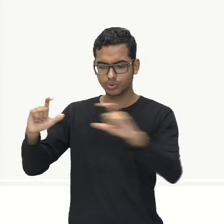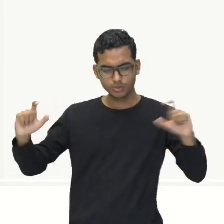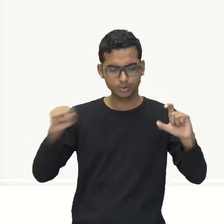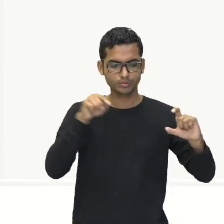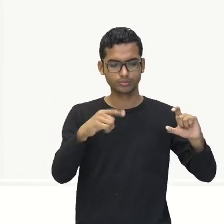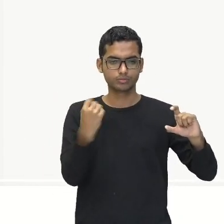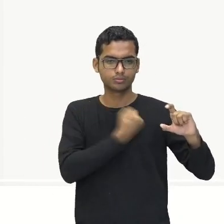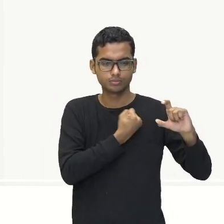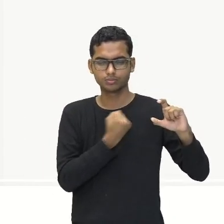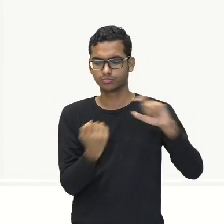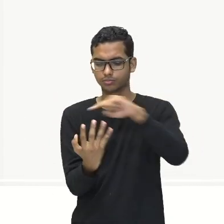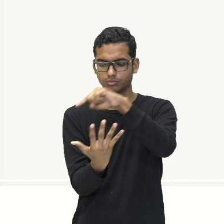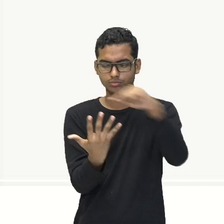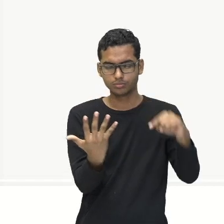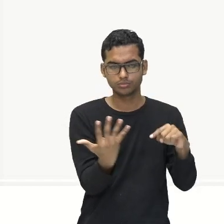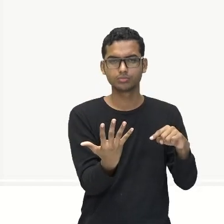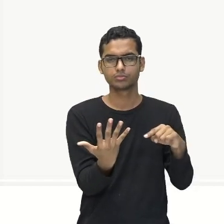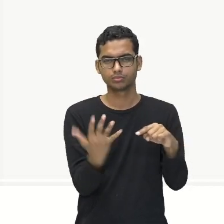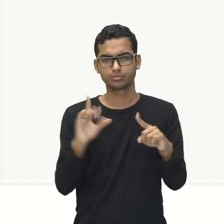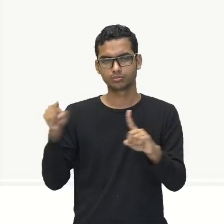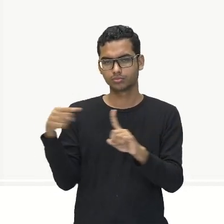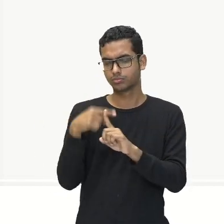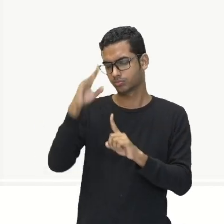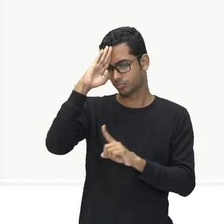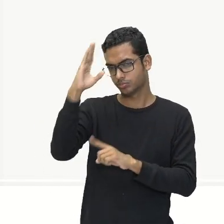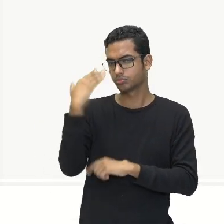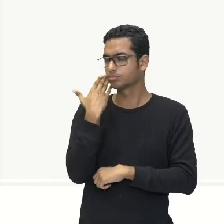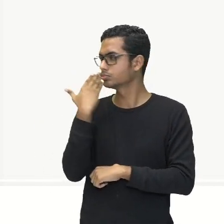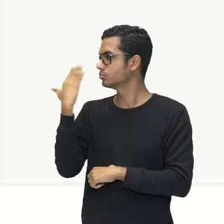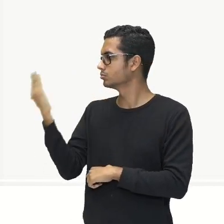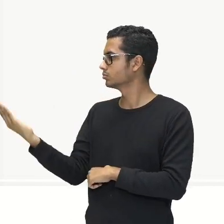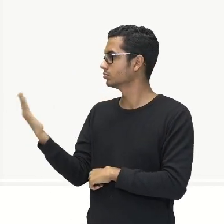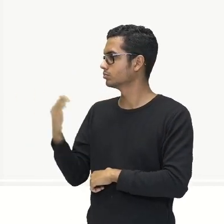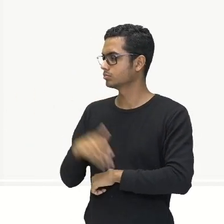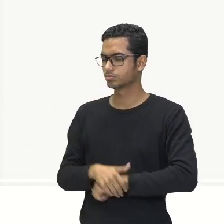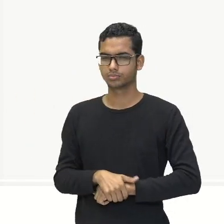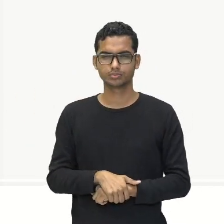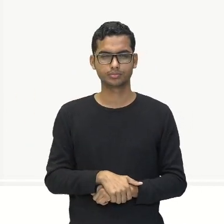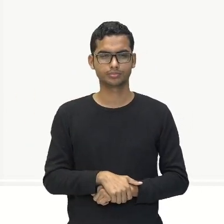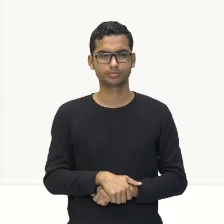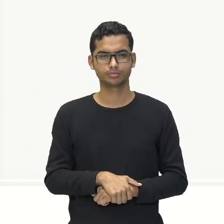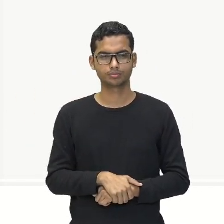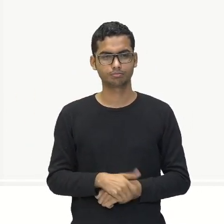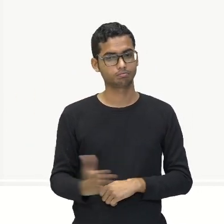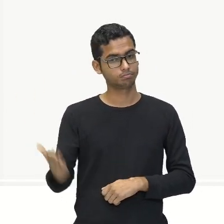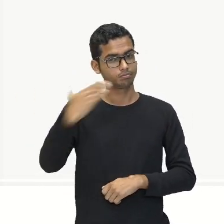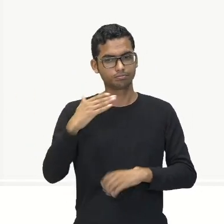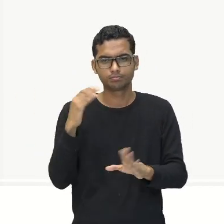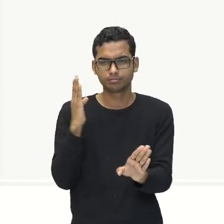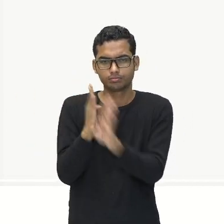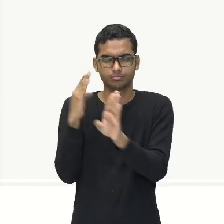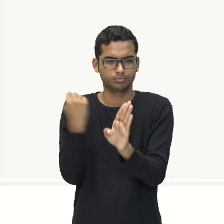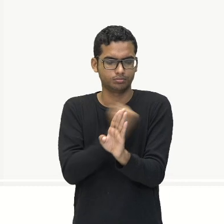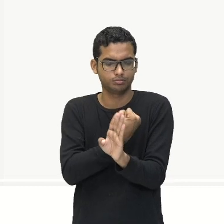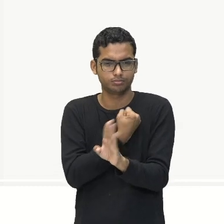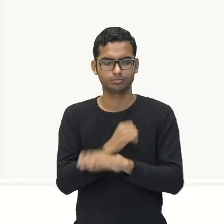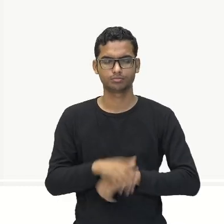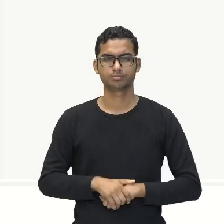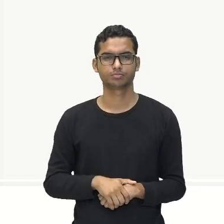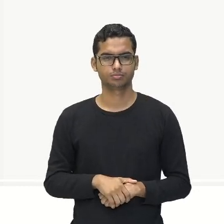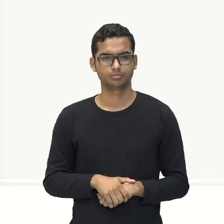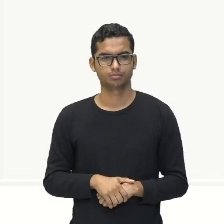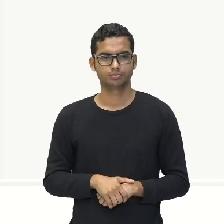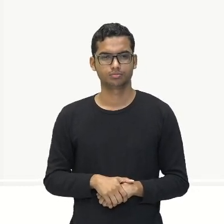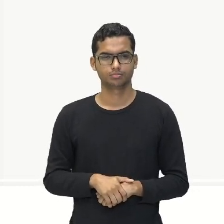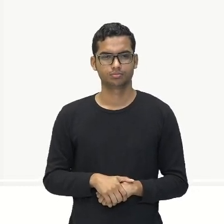meio. Esse é o nosso objetivo, encontrar os termos do meio. Então vamos lá encontrar esse